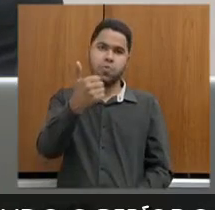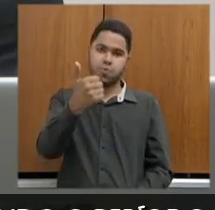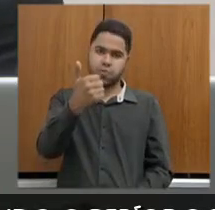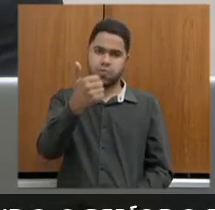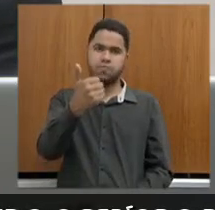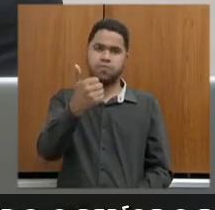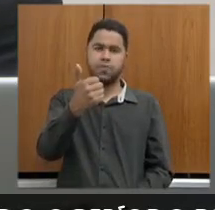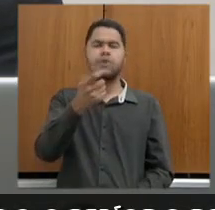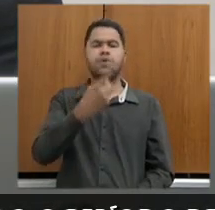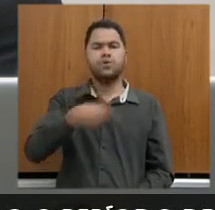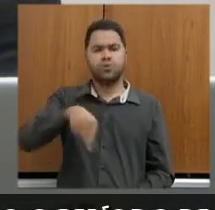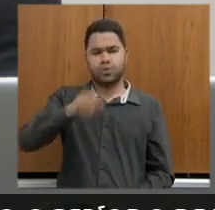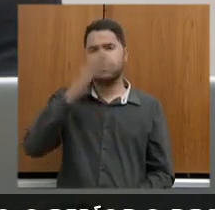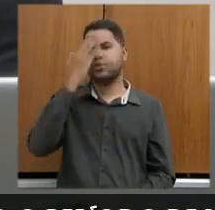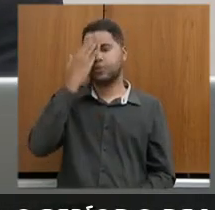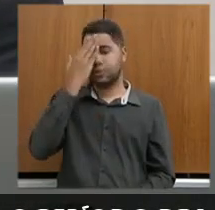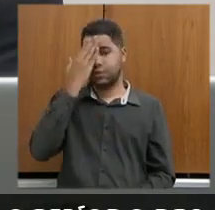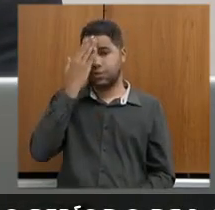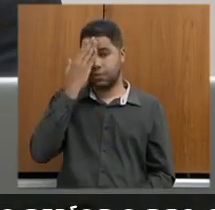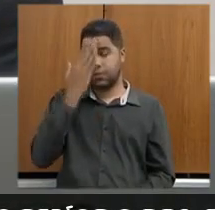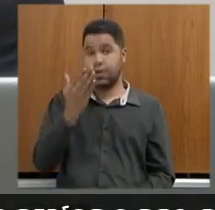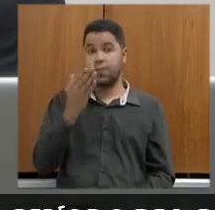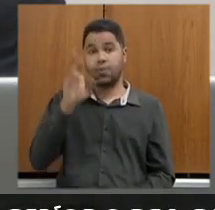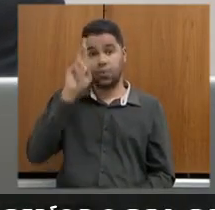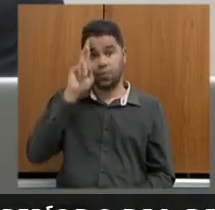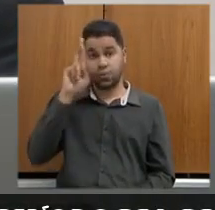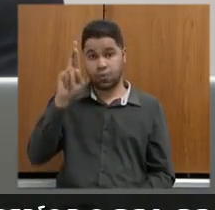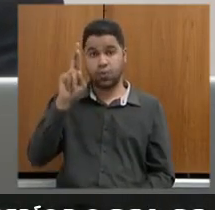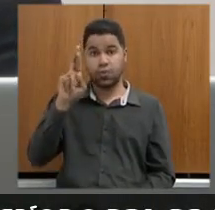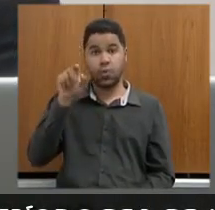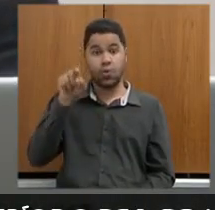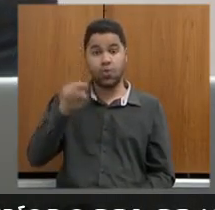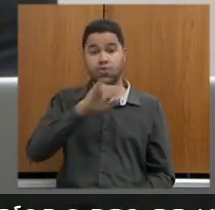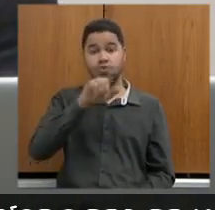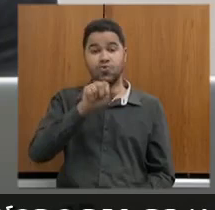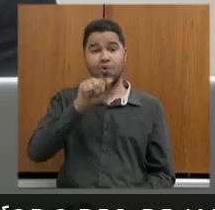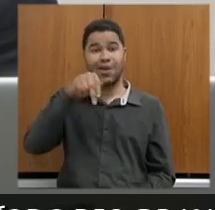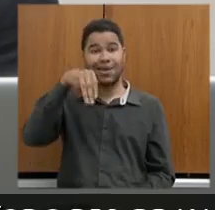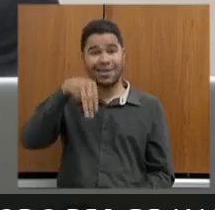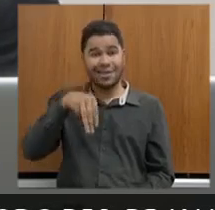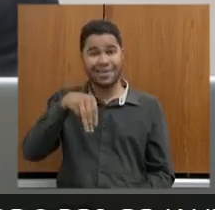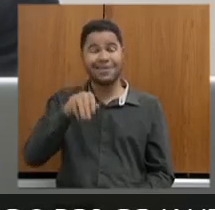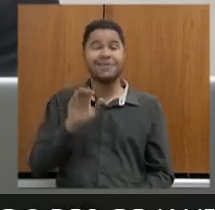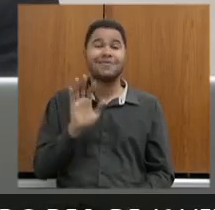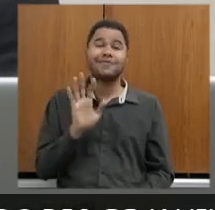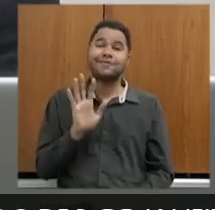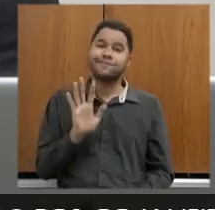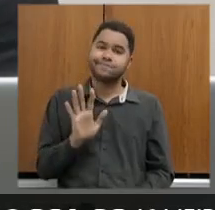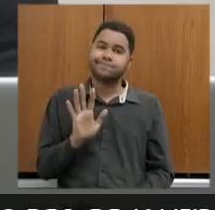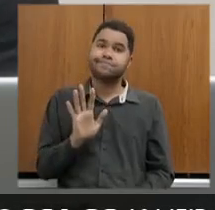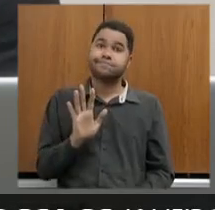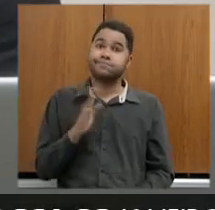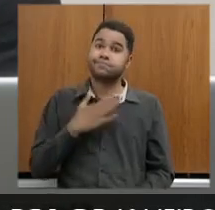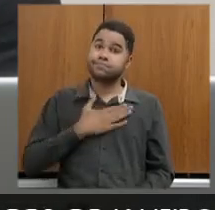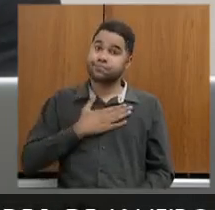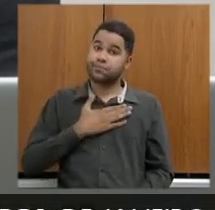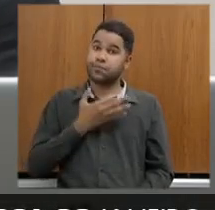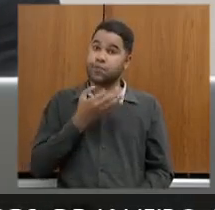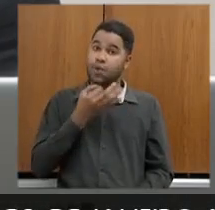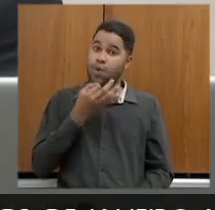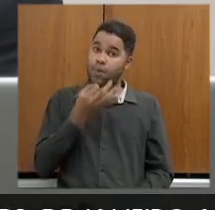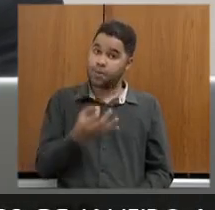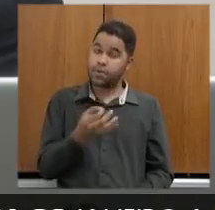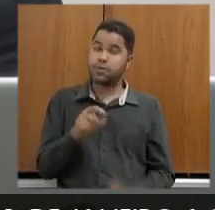da Polícia Civil nós sabemos disso o Doutor Joaquim teve uma intenção ótima mas deveria ao meu ver